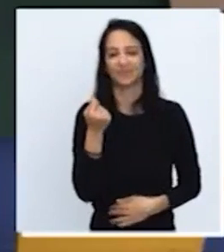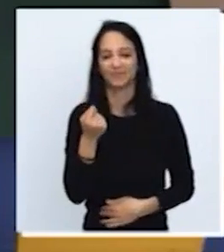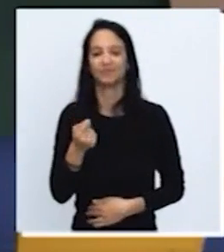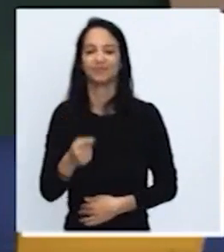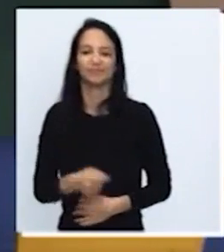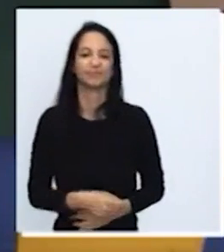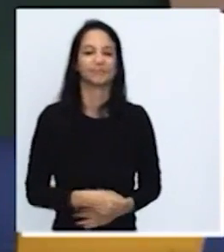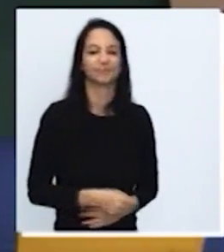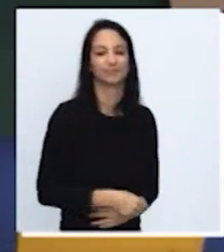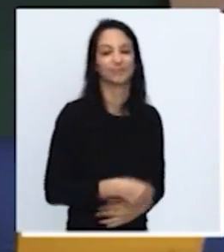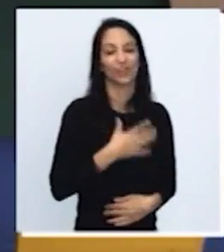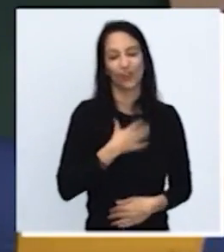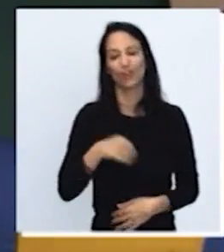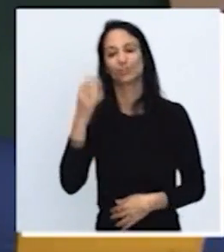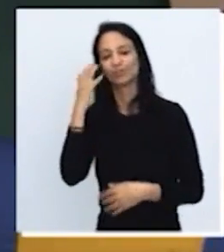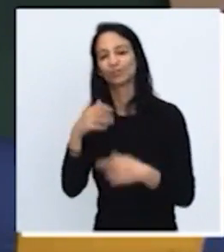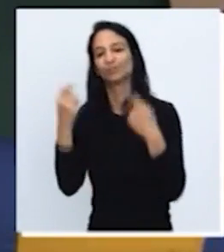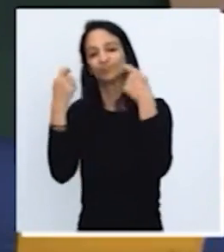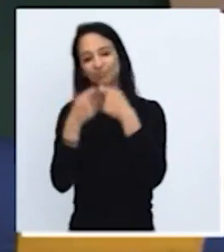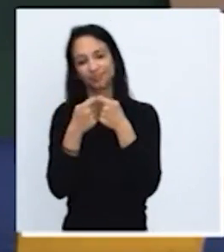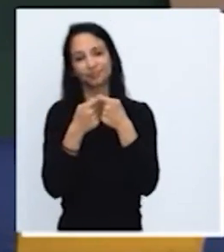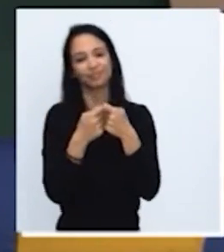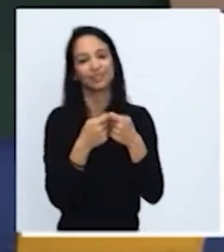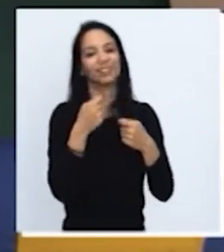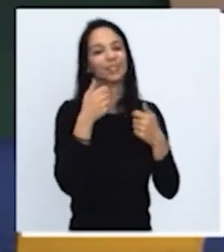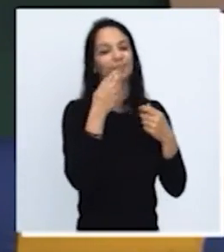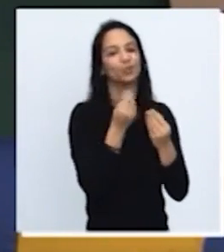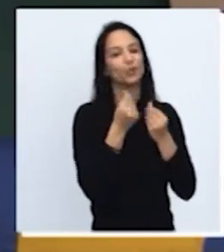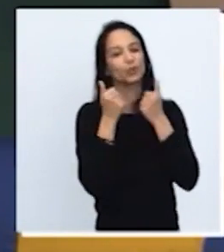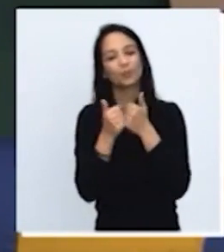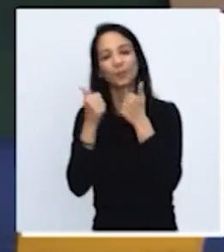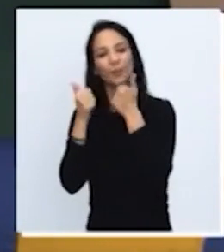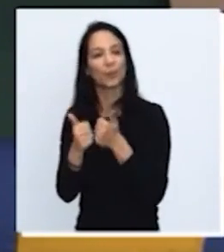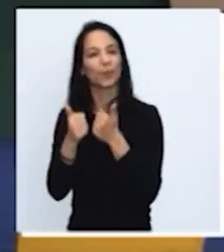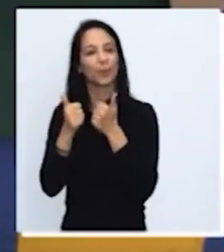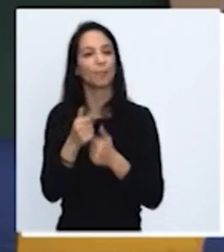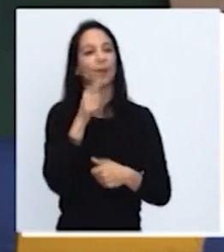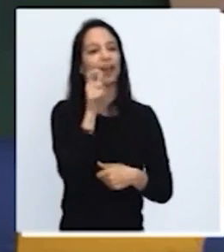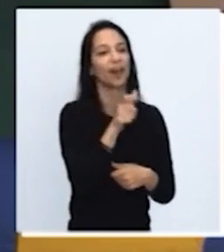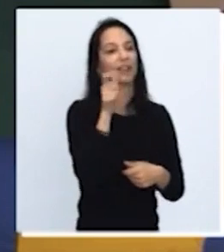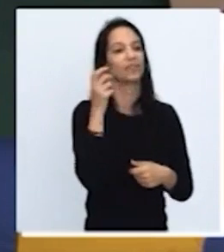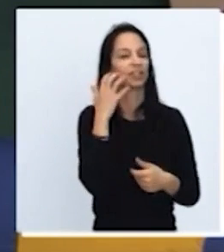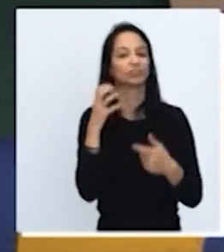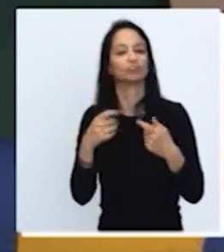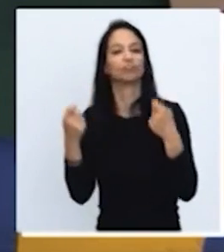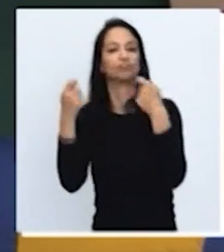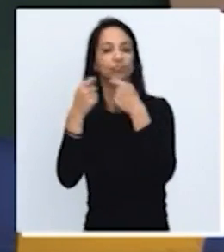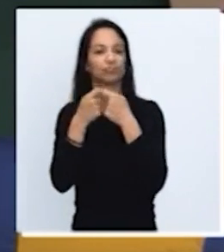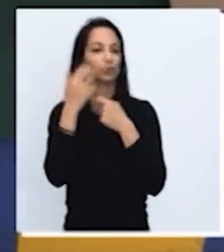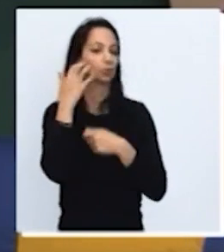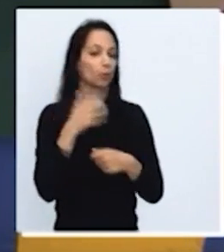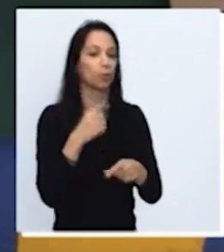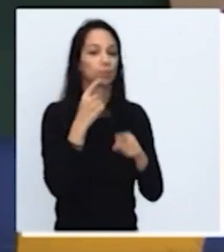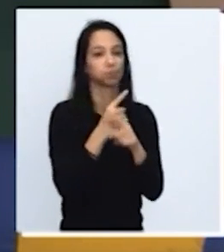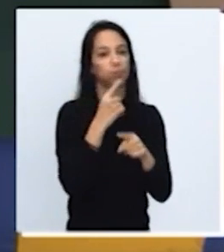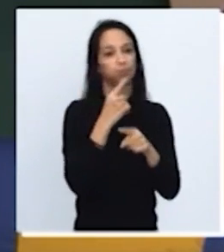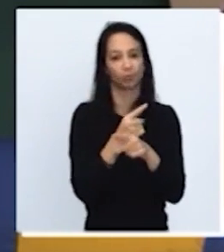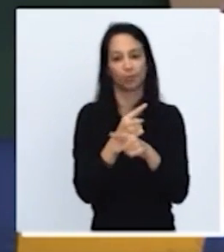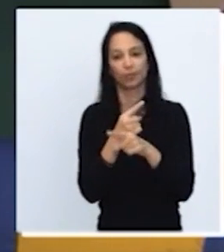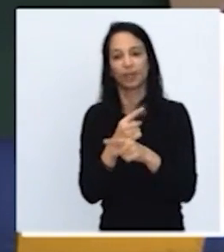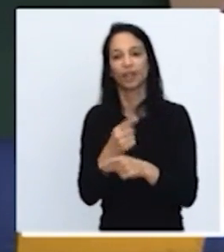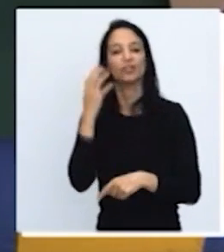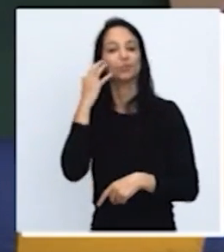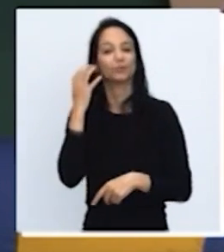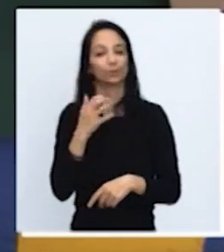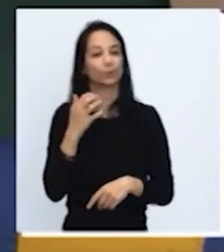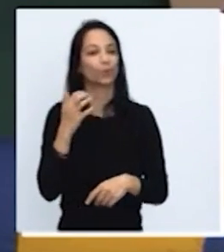gosto de rimar, isto é mesmo bom. Palavras que rimam terminam no mesmo som.